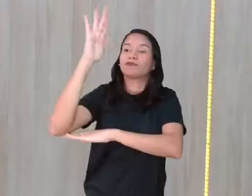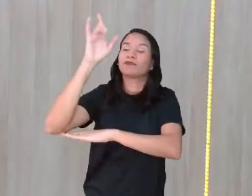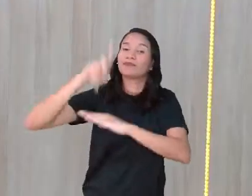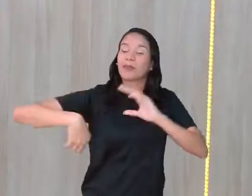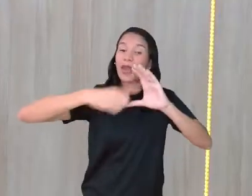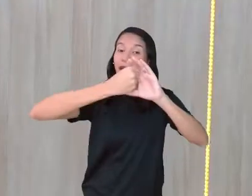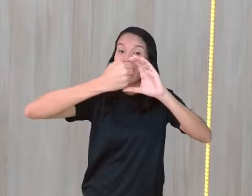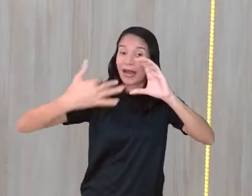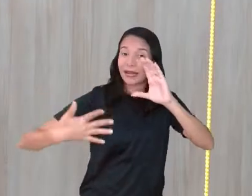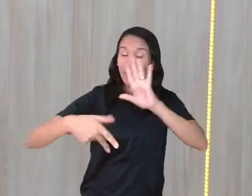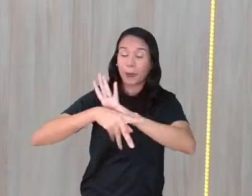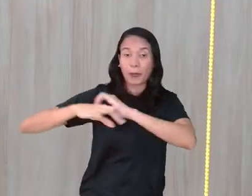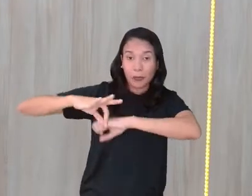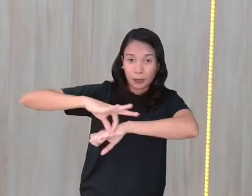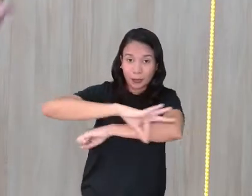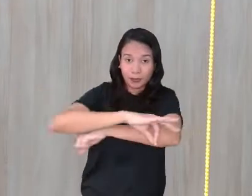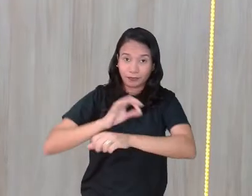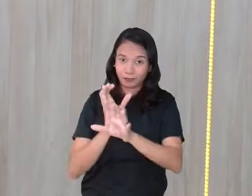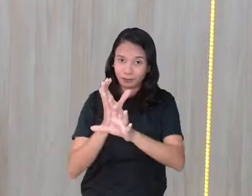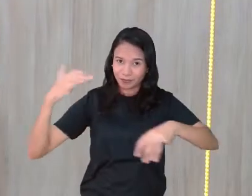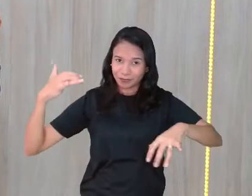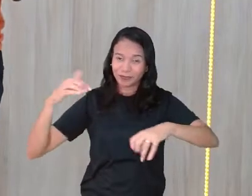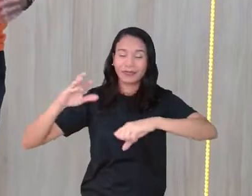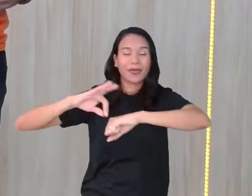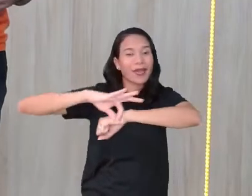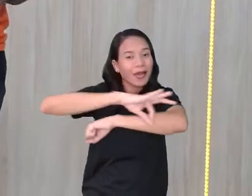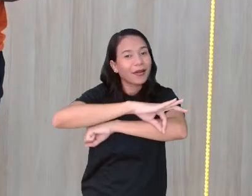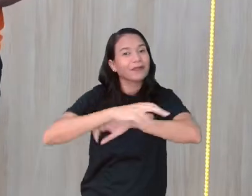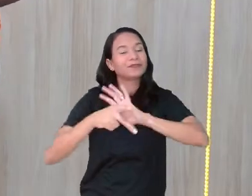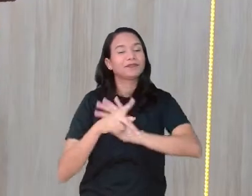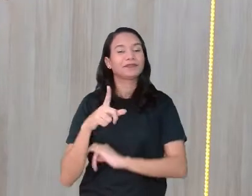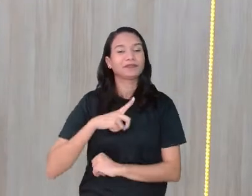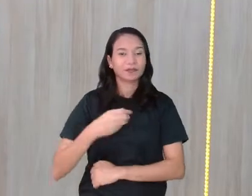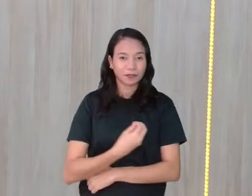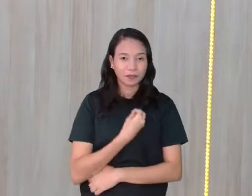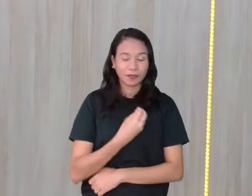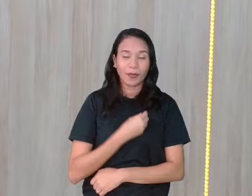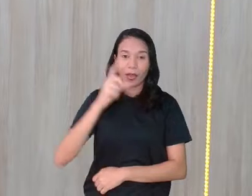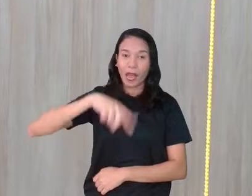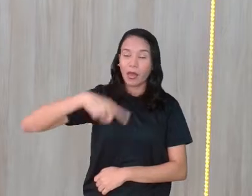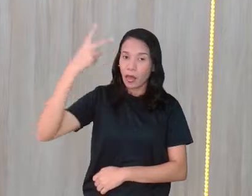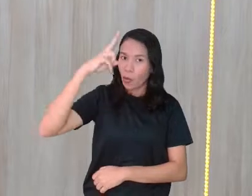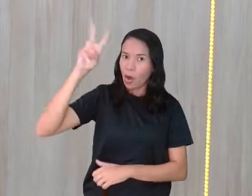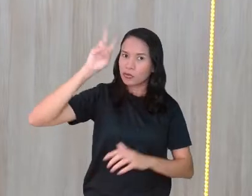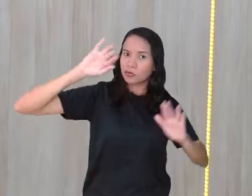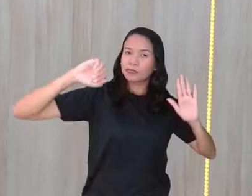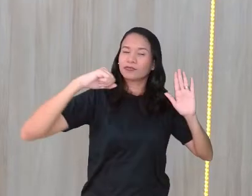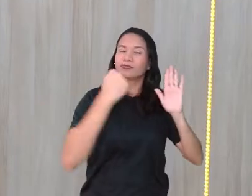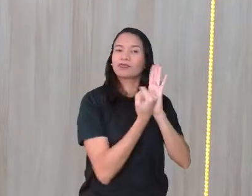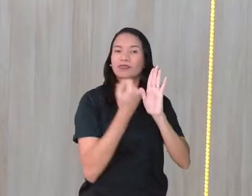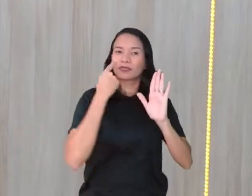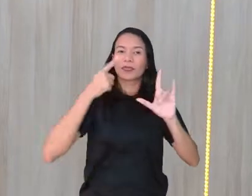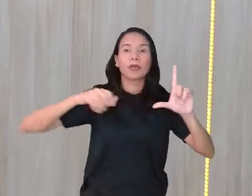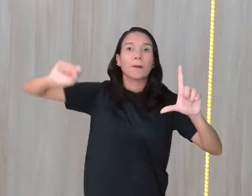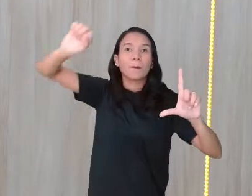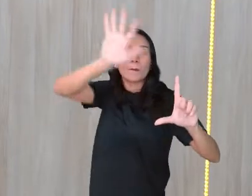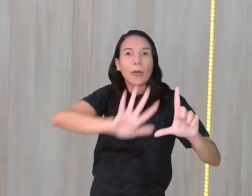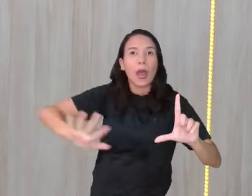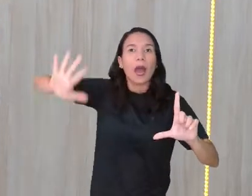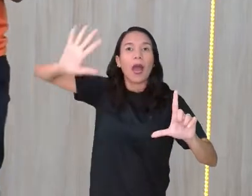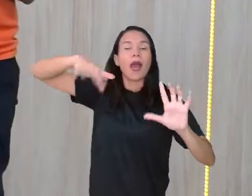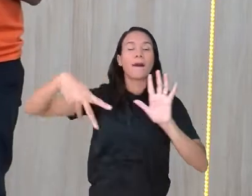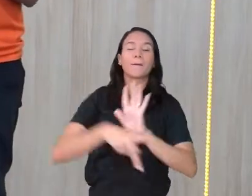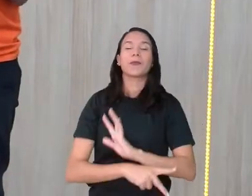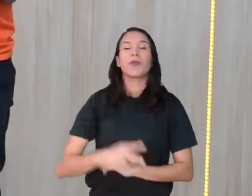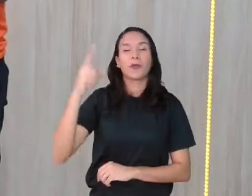traços arquitetônicos. E esses traços arquitetônicos, eles são históricos, né? A gente já pode falar de paisagem histórica, né?